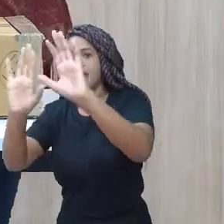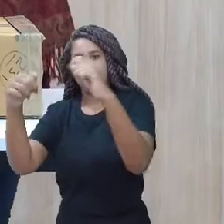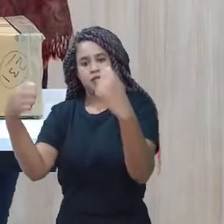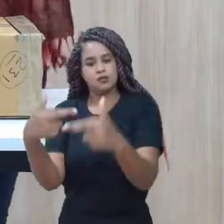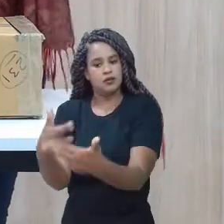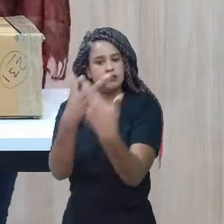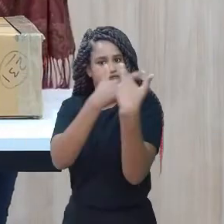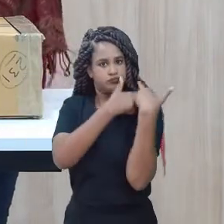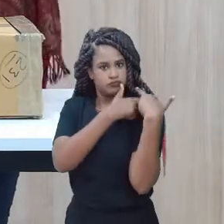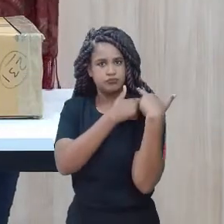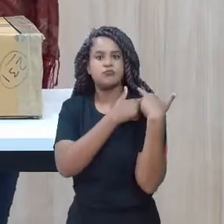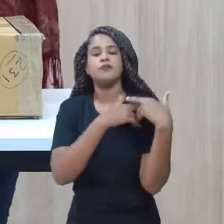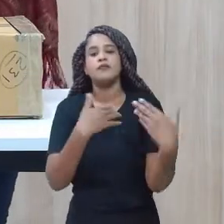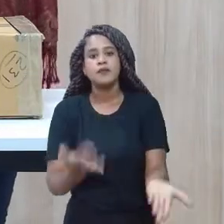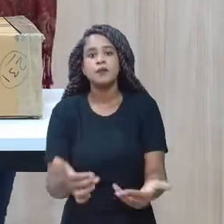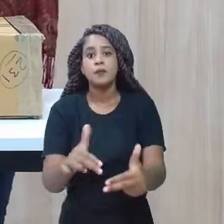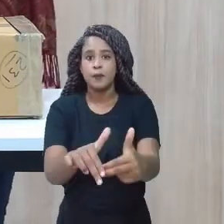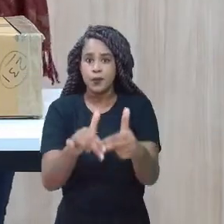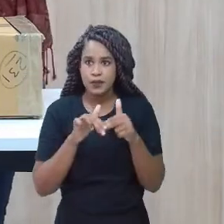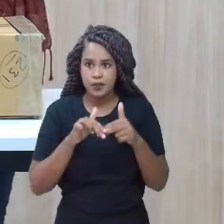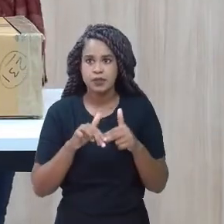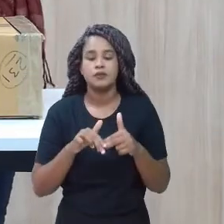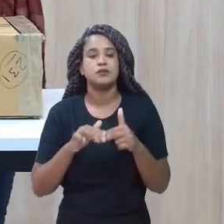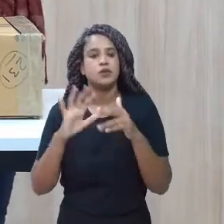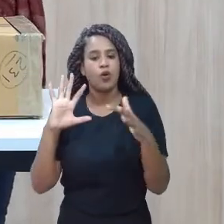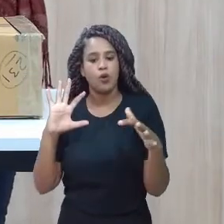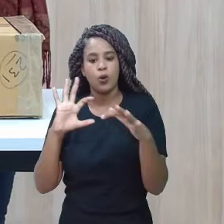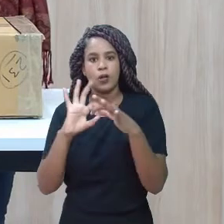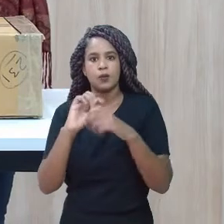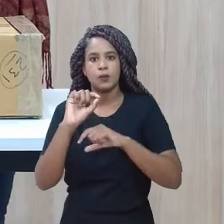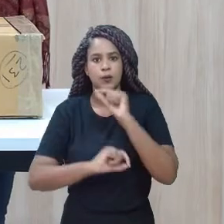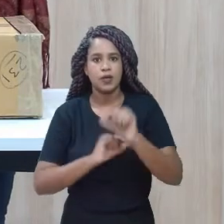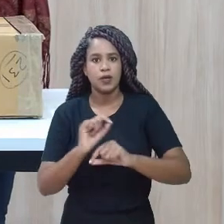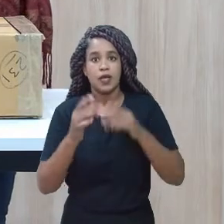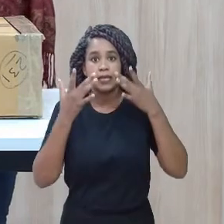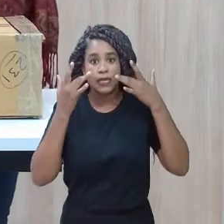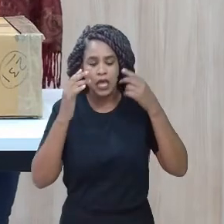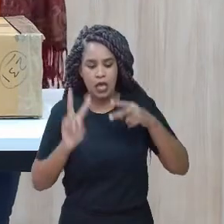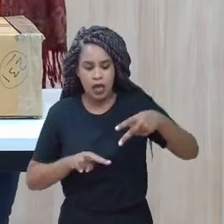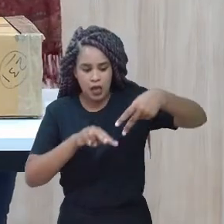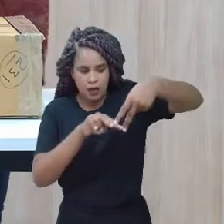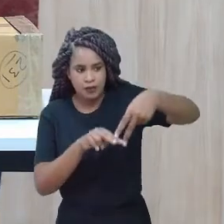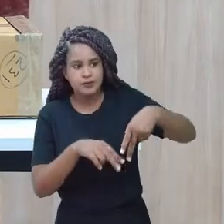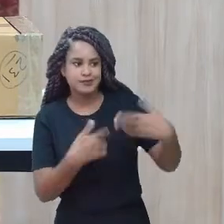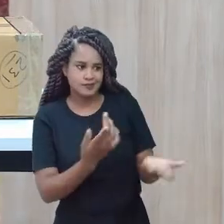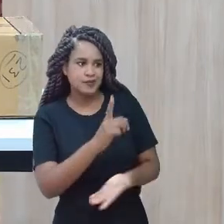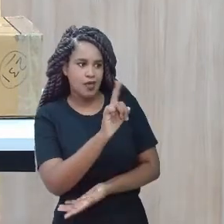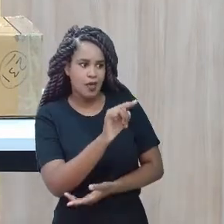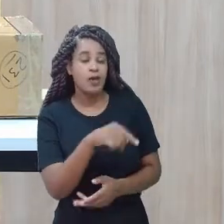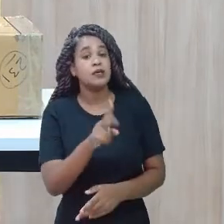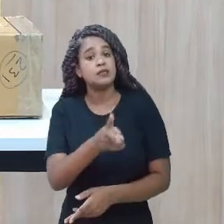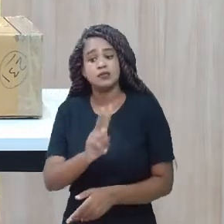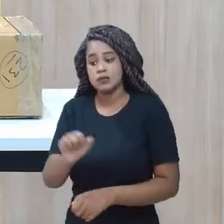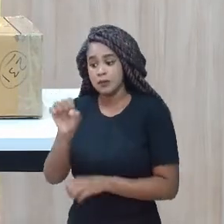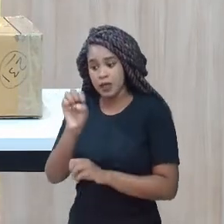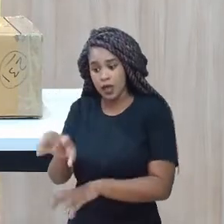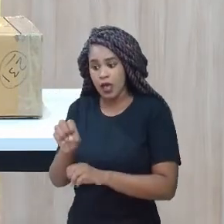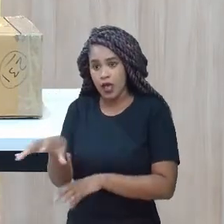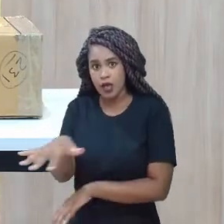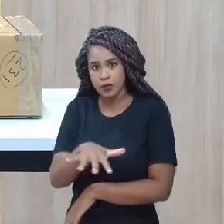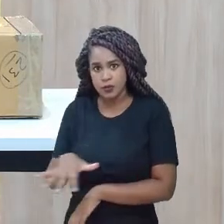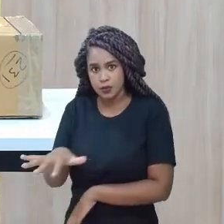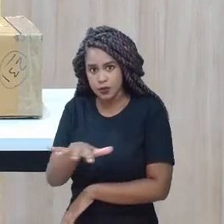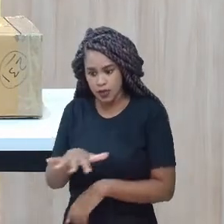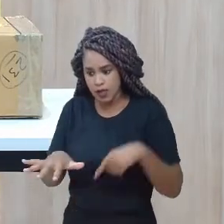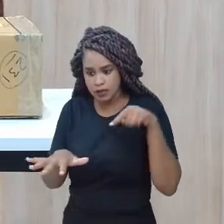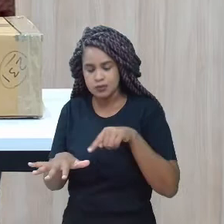responsabilidades. Então, tudo isso está atrelado ao teatro de sombras, né, Vilma? Sempre a educação, sempre o